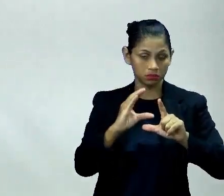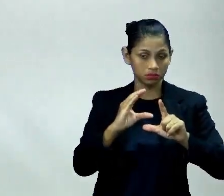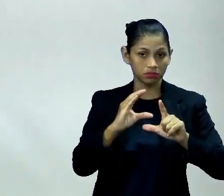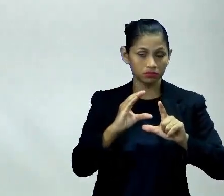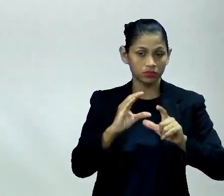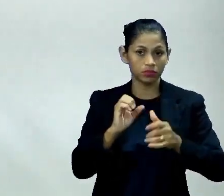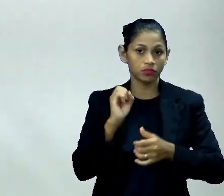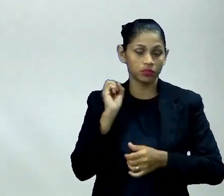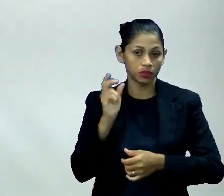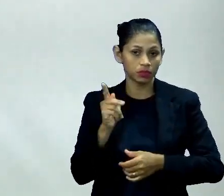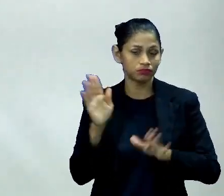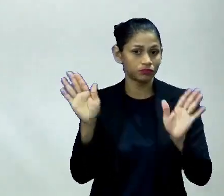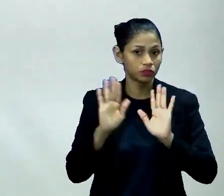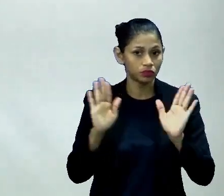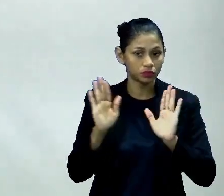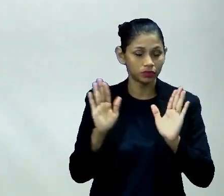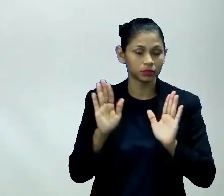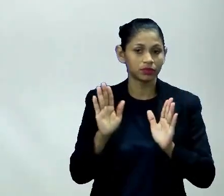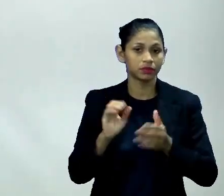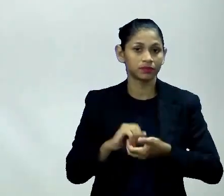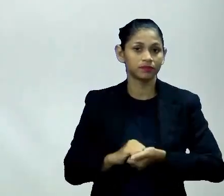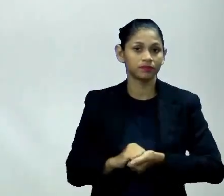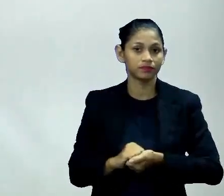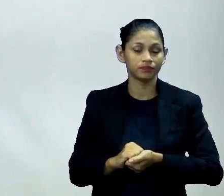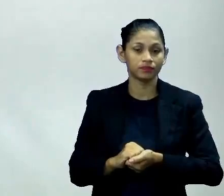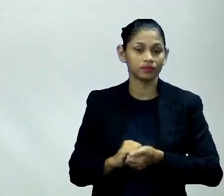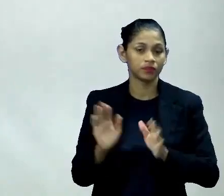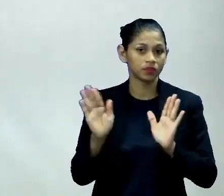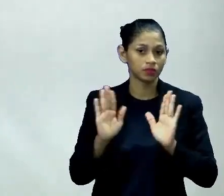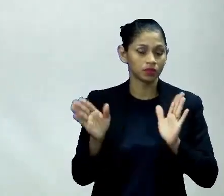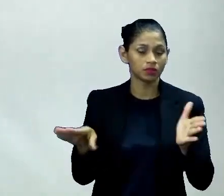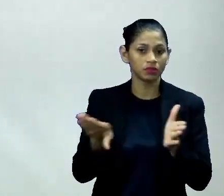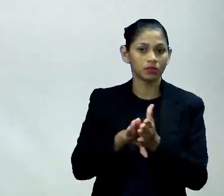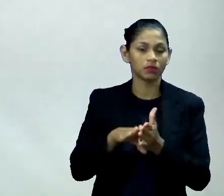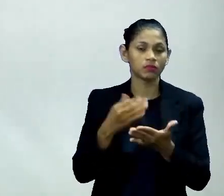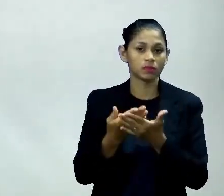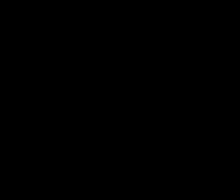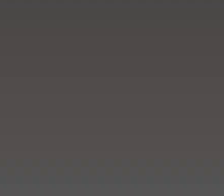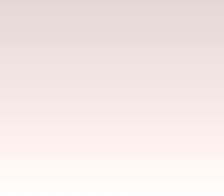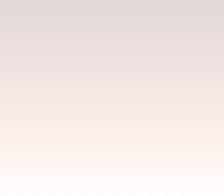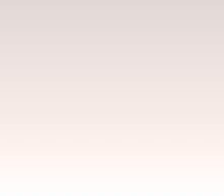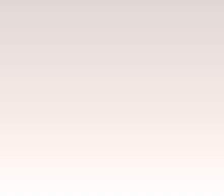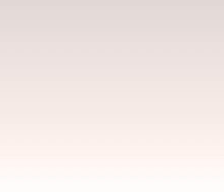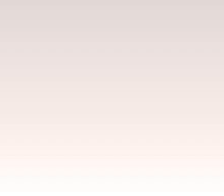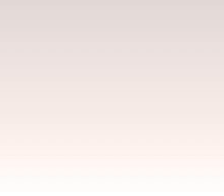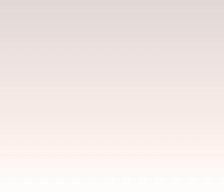Eduque. Ok? Bye bye, see you next class. Tchau, tchau, até a próxima aula.